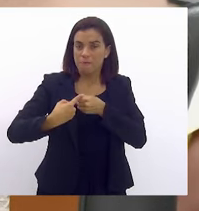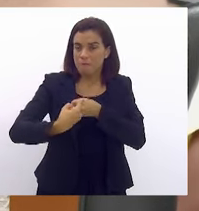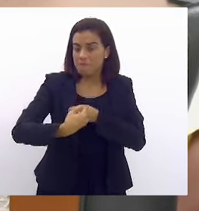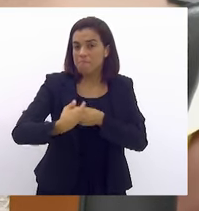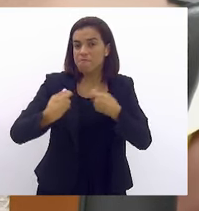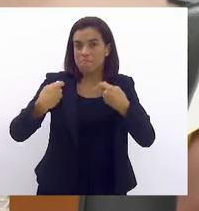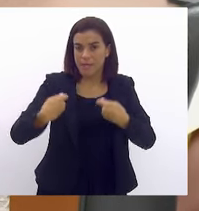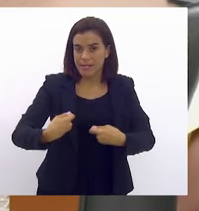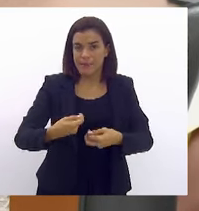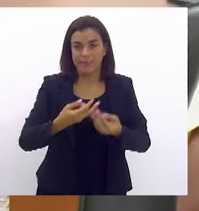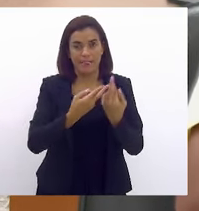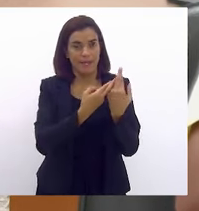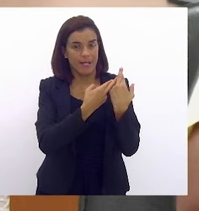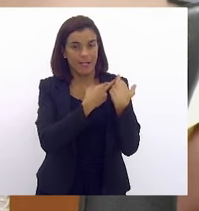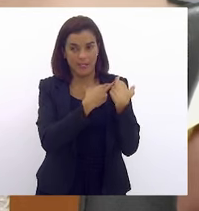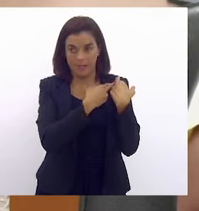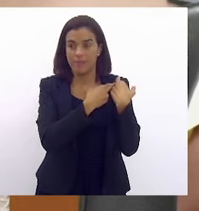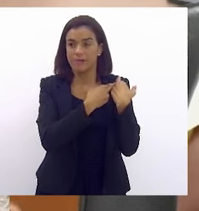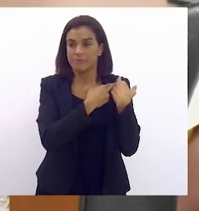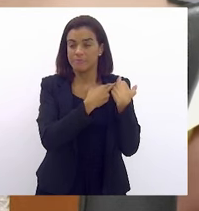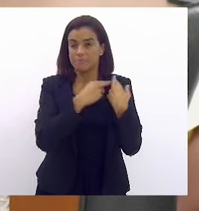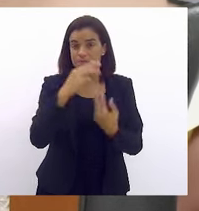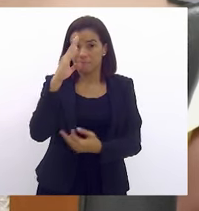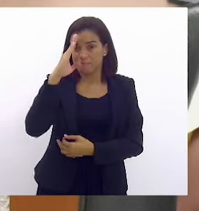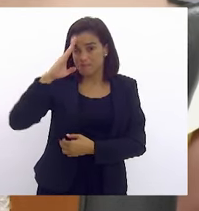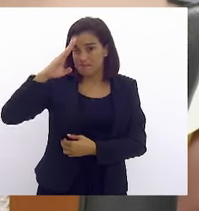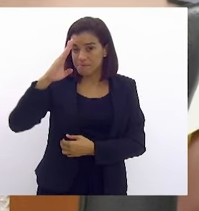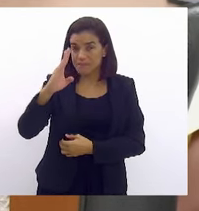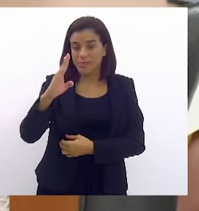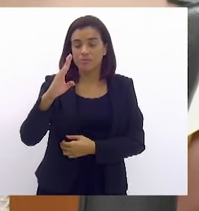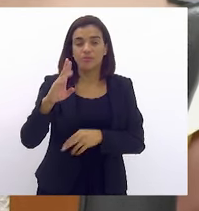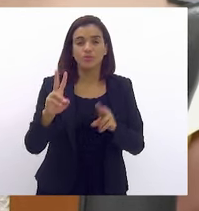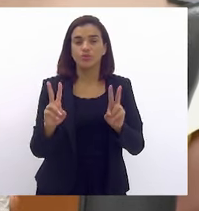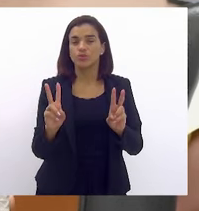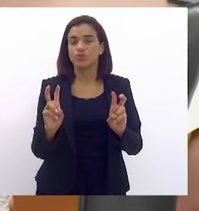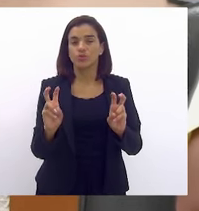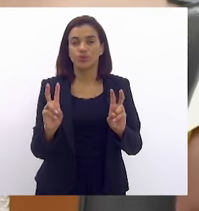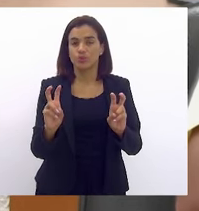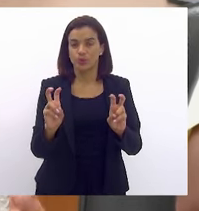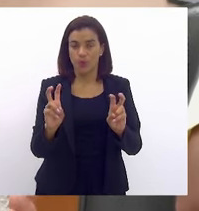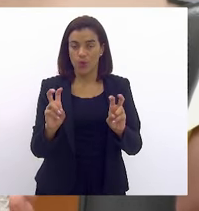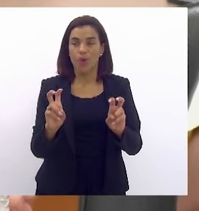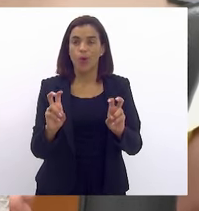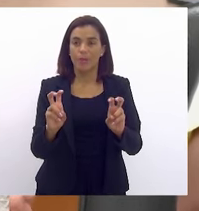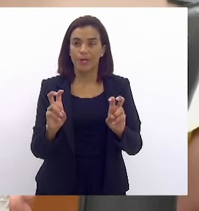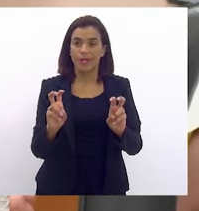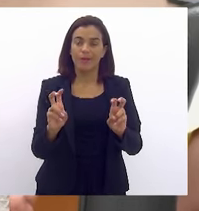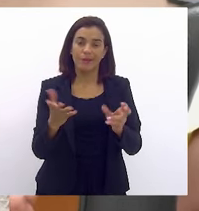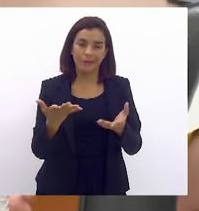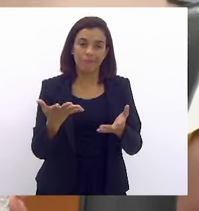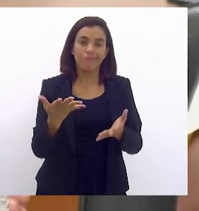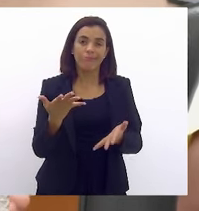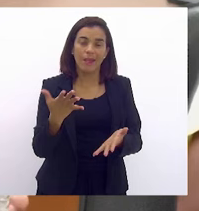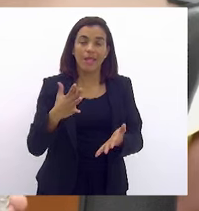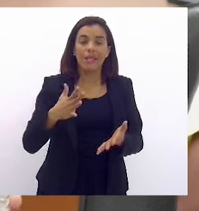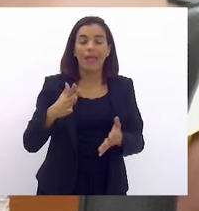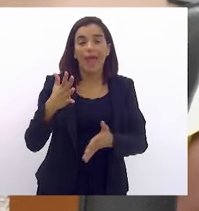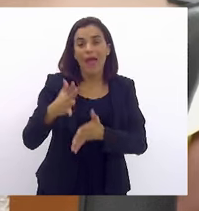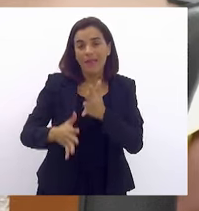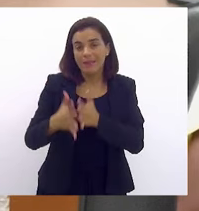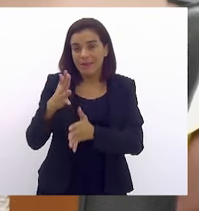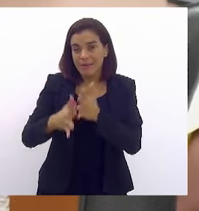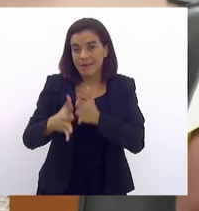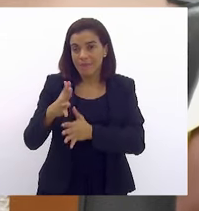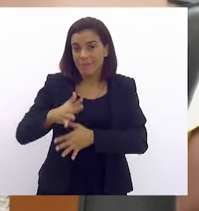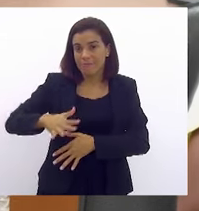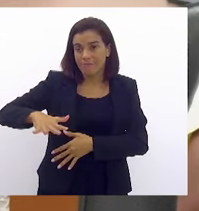muita responsabilidade, principalmente em relação às intervenções que afetam as faixas marginais de proteção. A